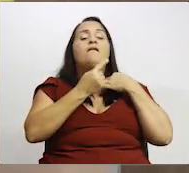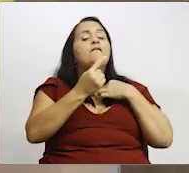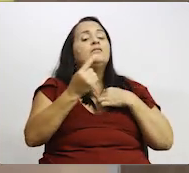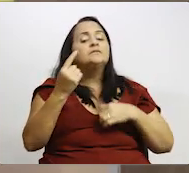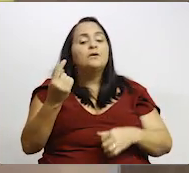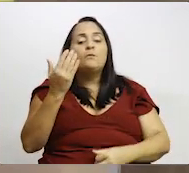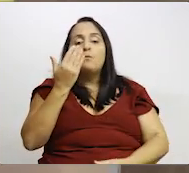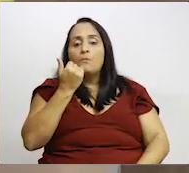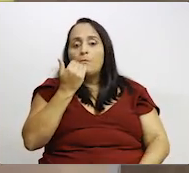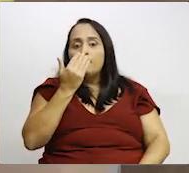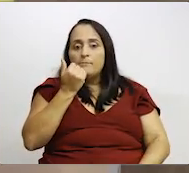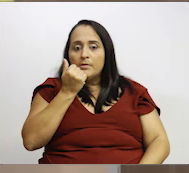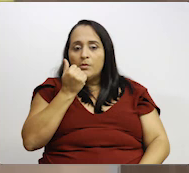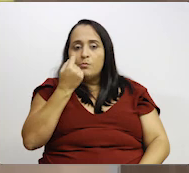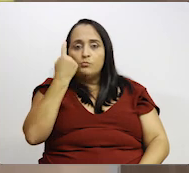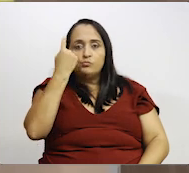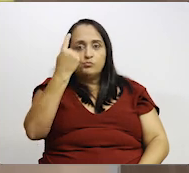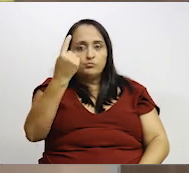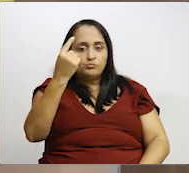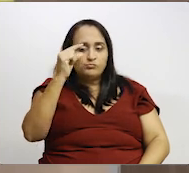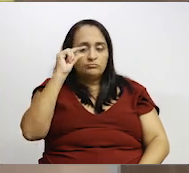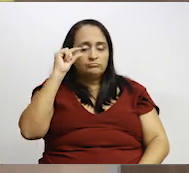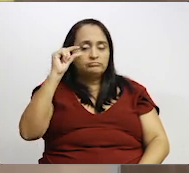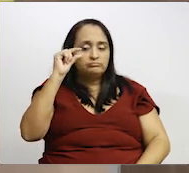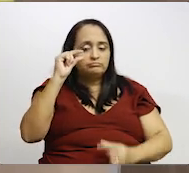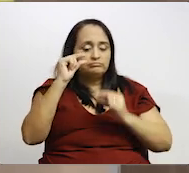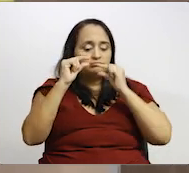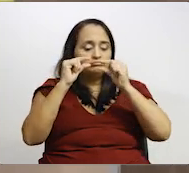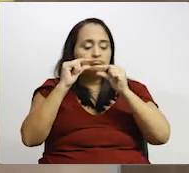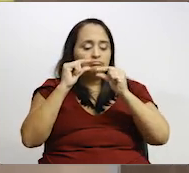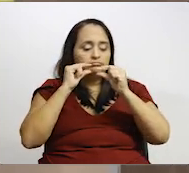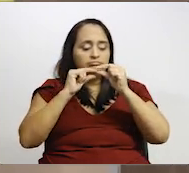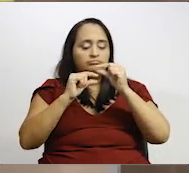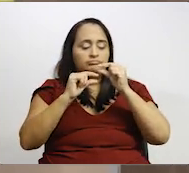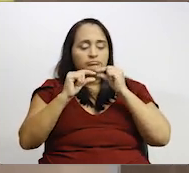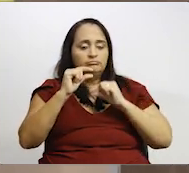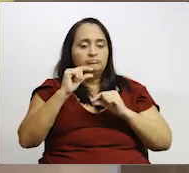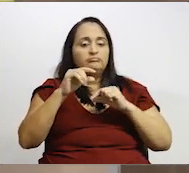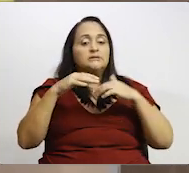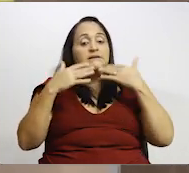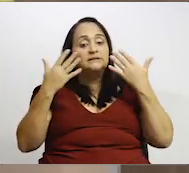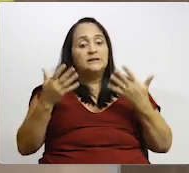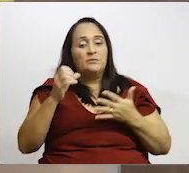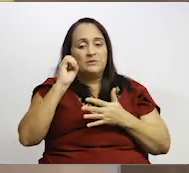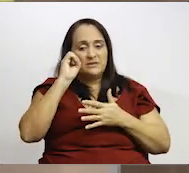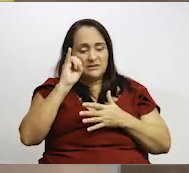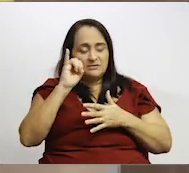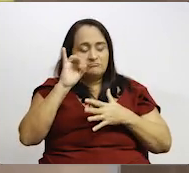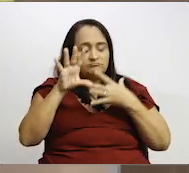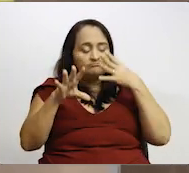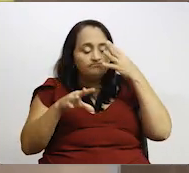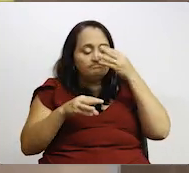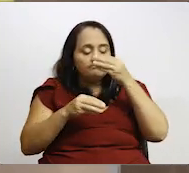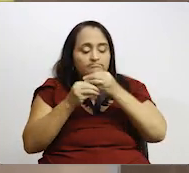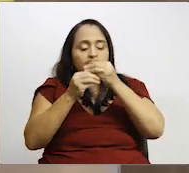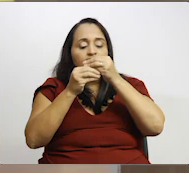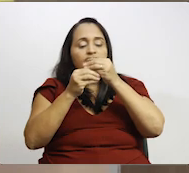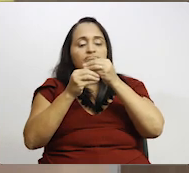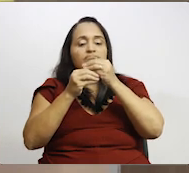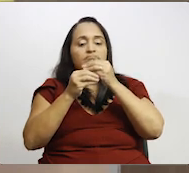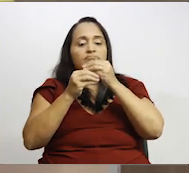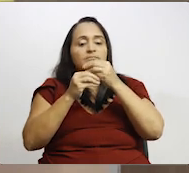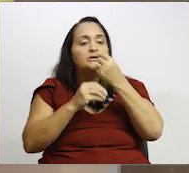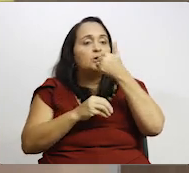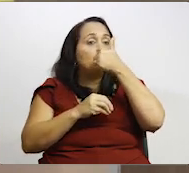1/6 desse chocolate, quando eu juntar 1/6 6 vezes, eu vou ter que ter um chocolate inteiro.